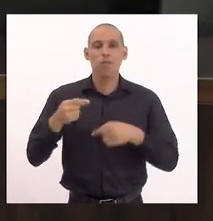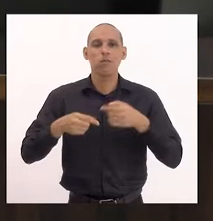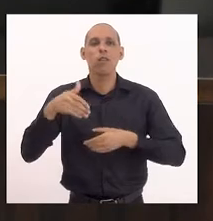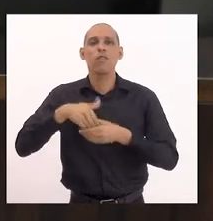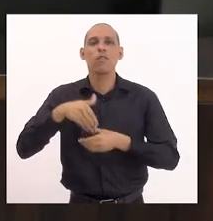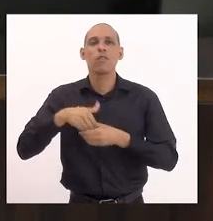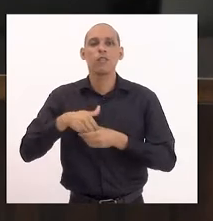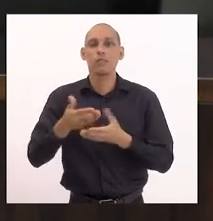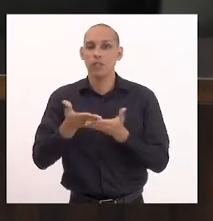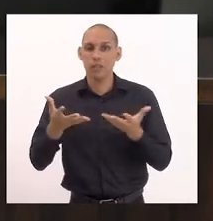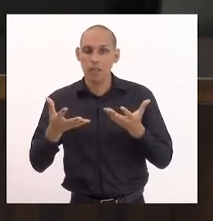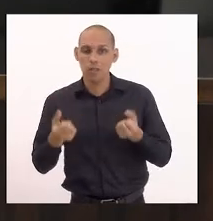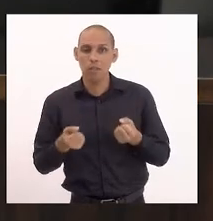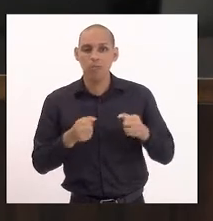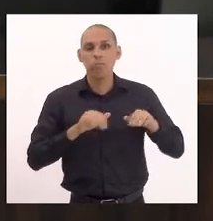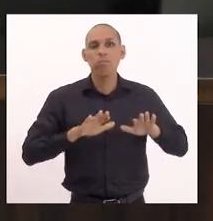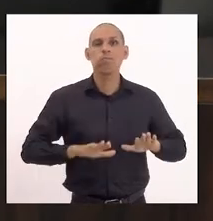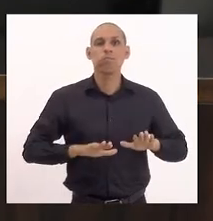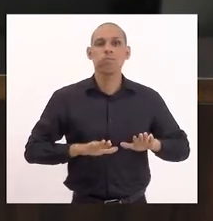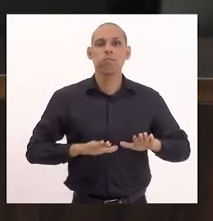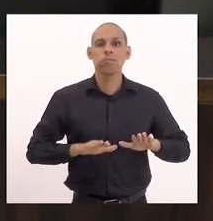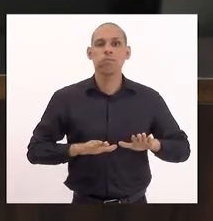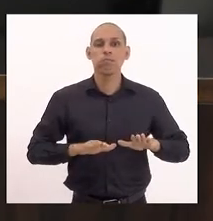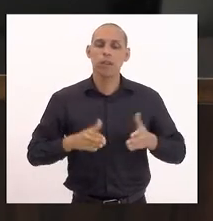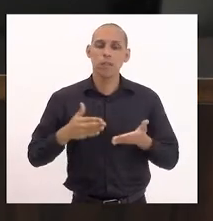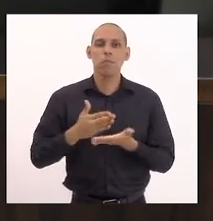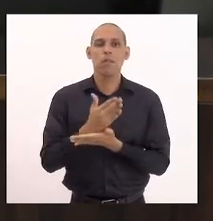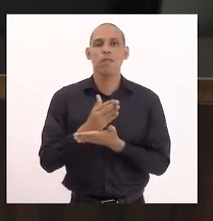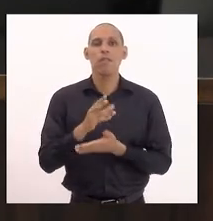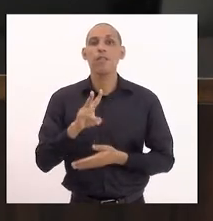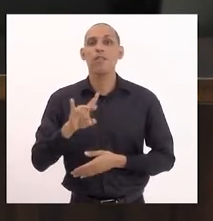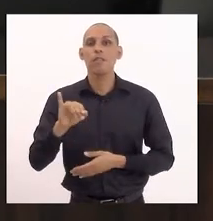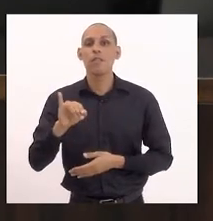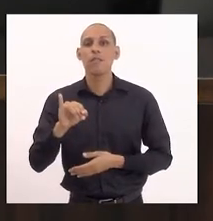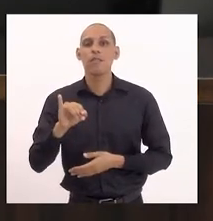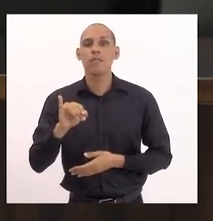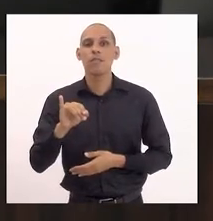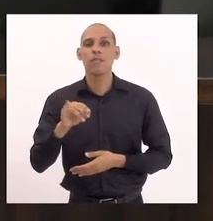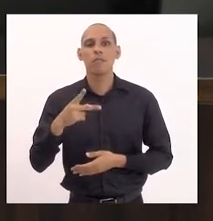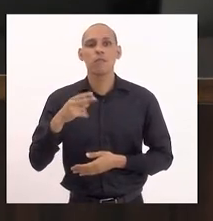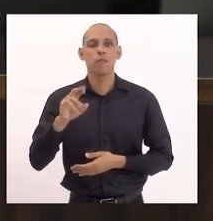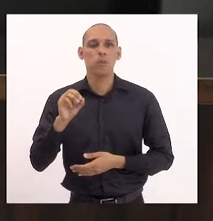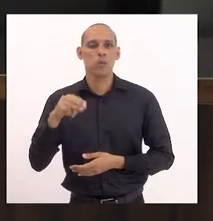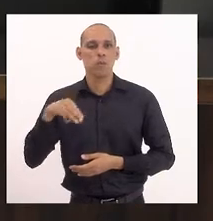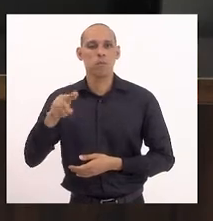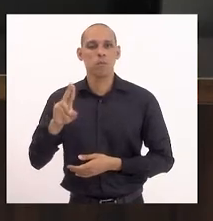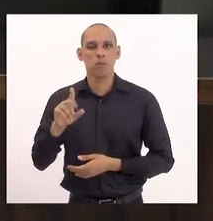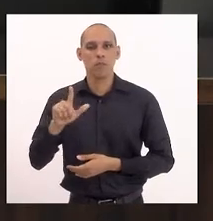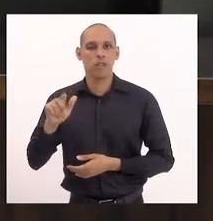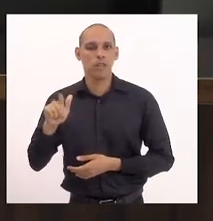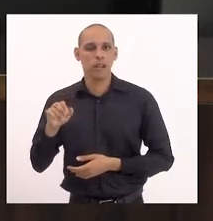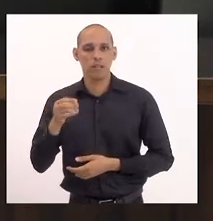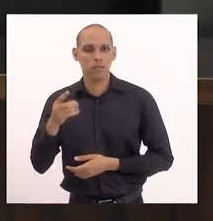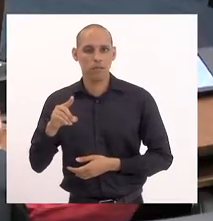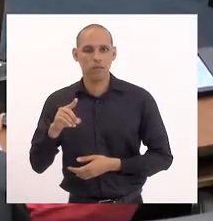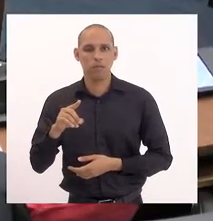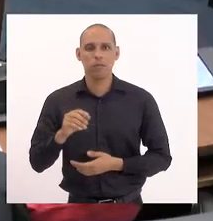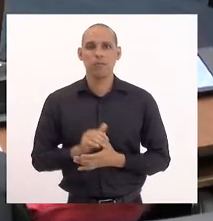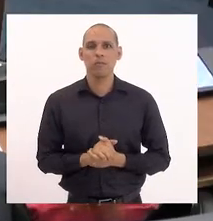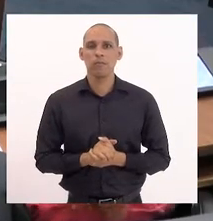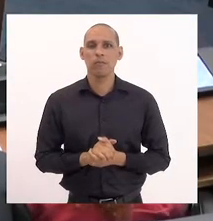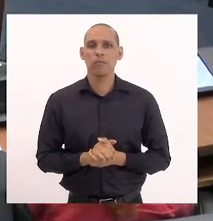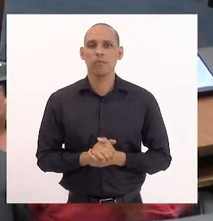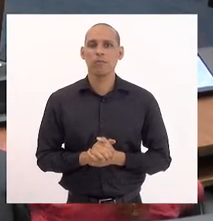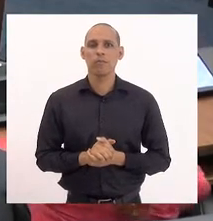votação, os senhores que aprovam permaneçam como estão. Aprovado vai a promulgação. Voto contrário da bancada do